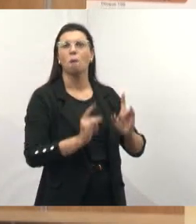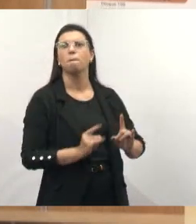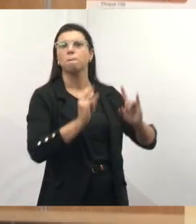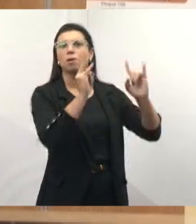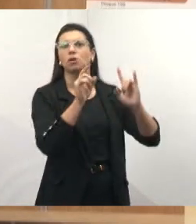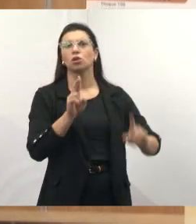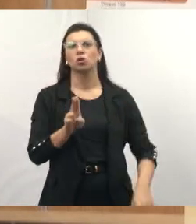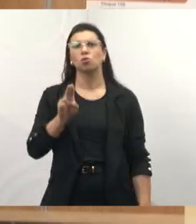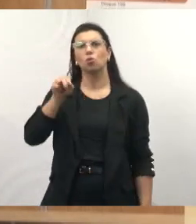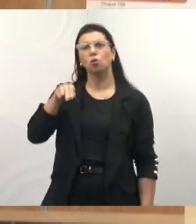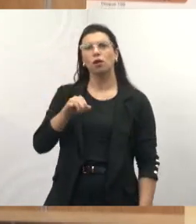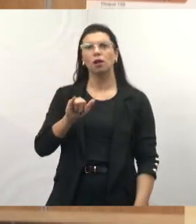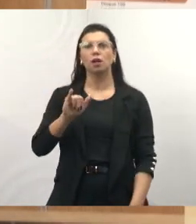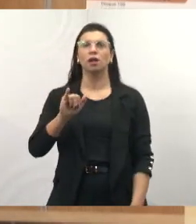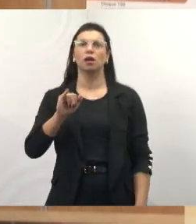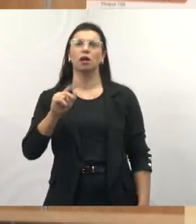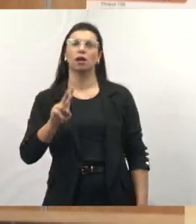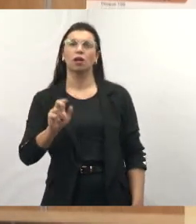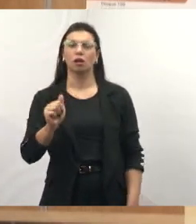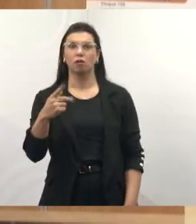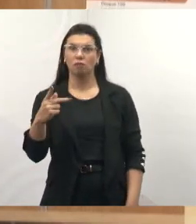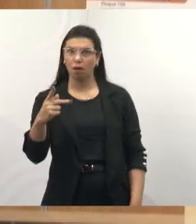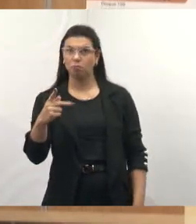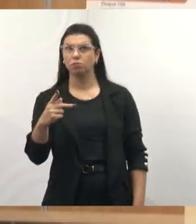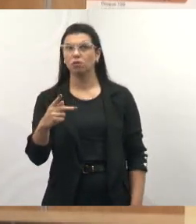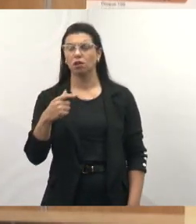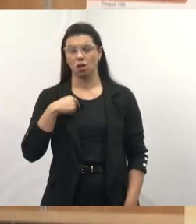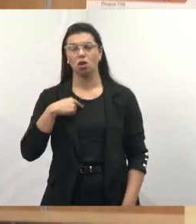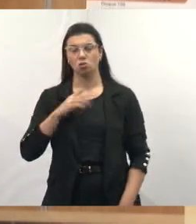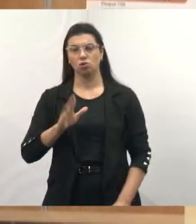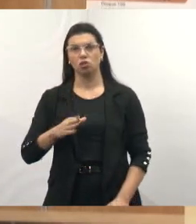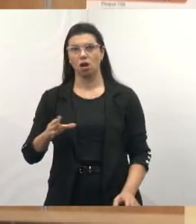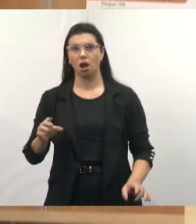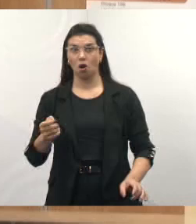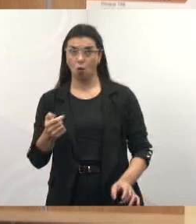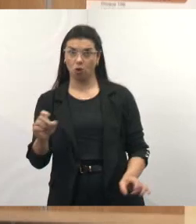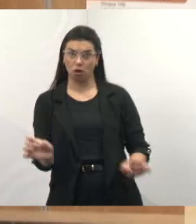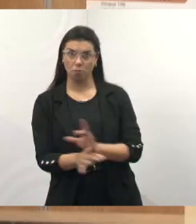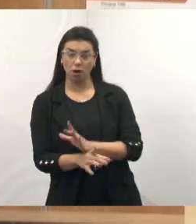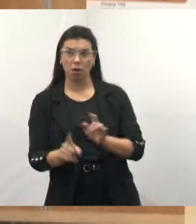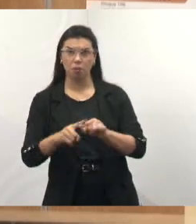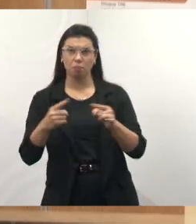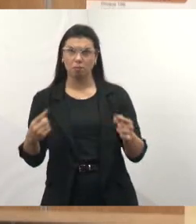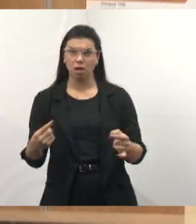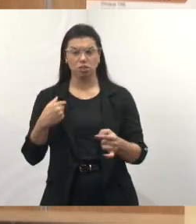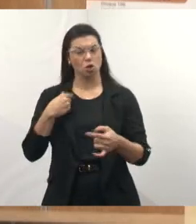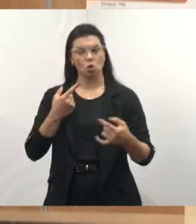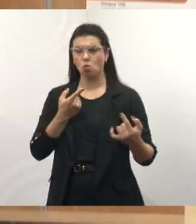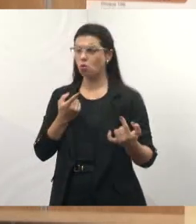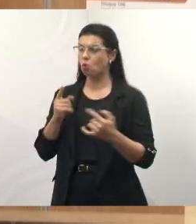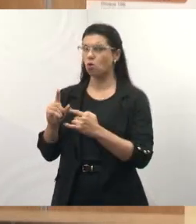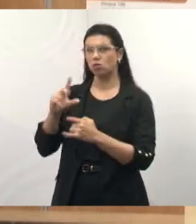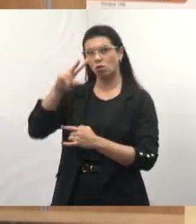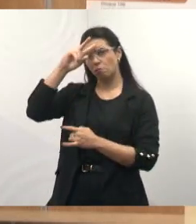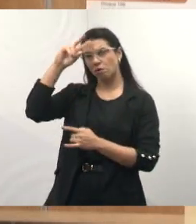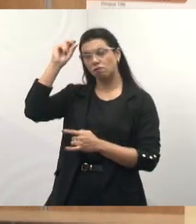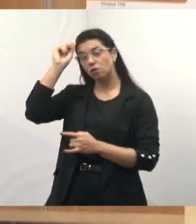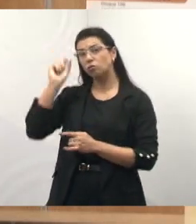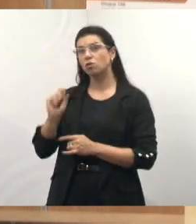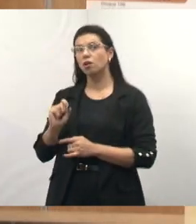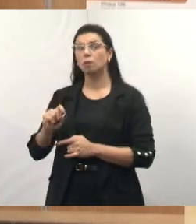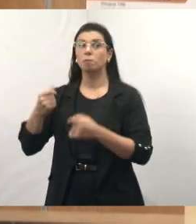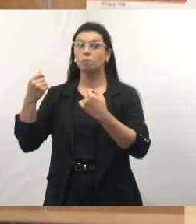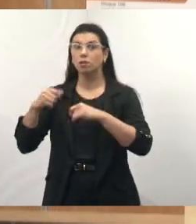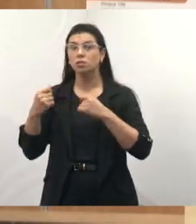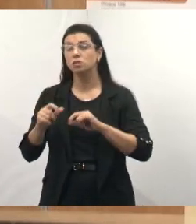com todo o respeito, vou pedir para discordar do prefeito, já estou terminando, vereador Abner, para discordar do prefeito, que eu preferia muito mais fazer que nem as outras